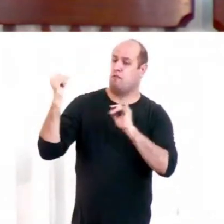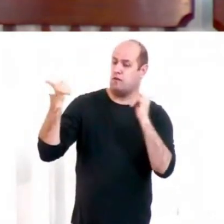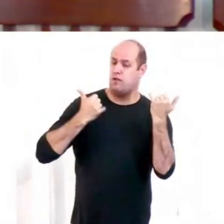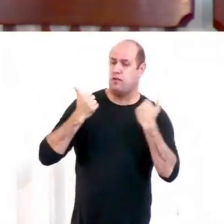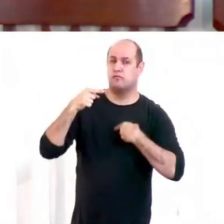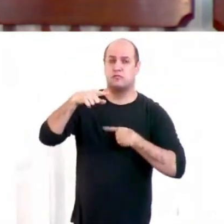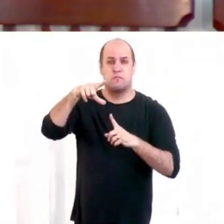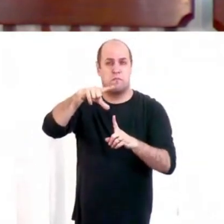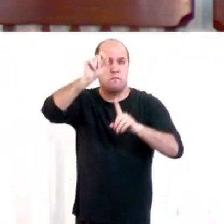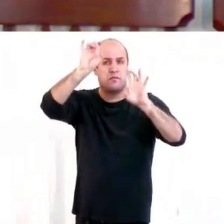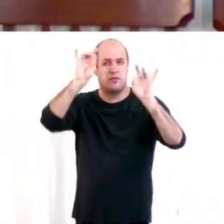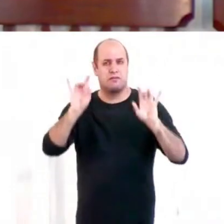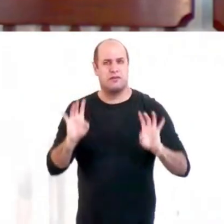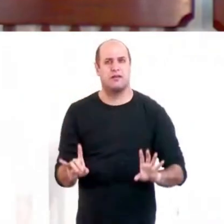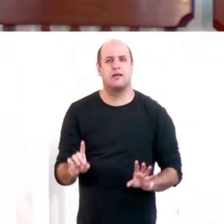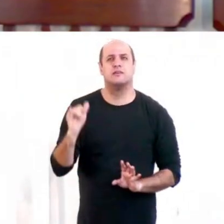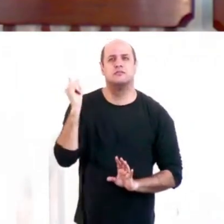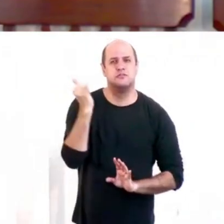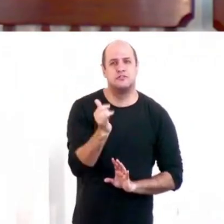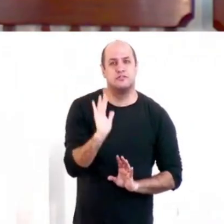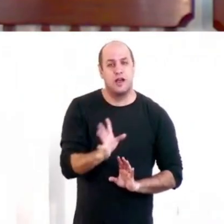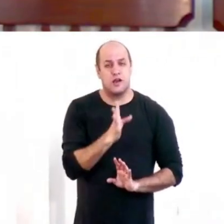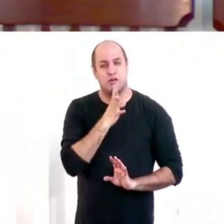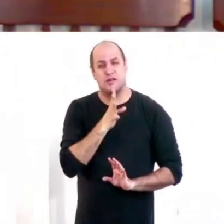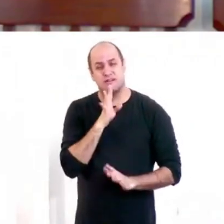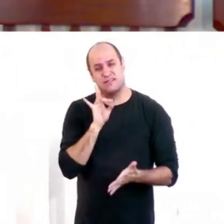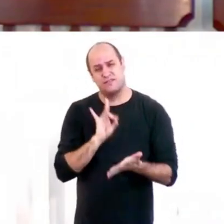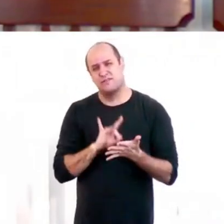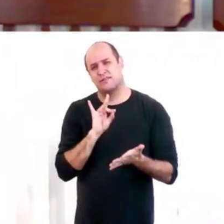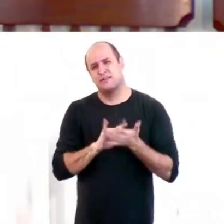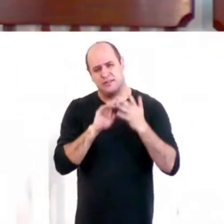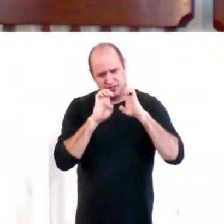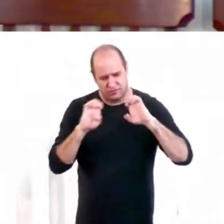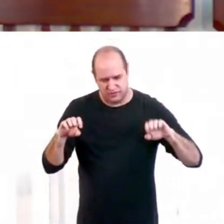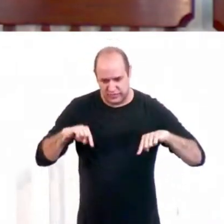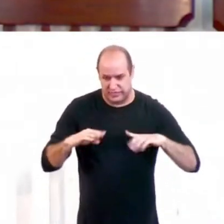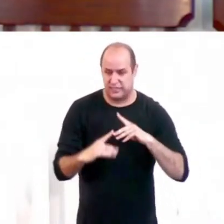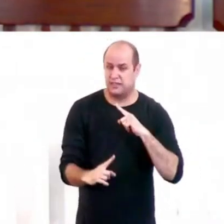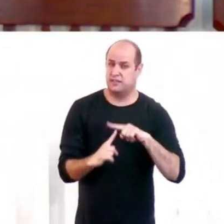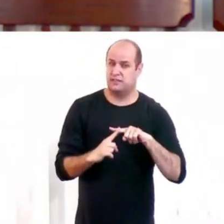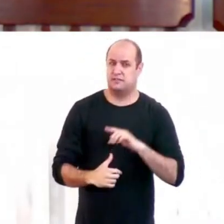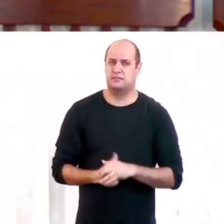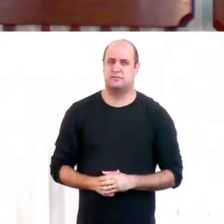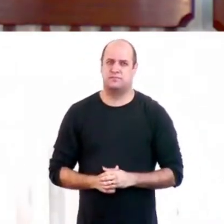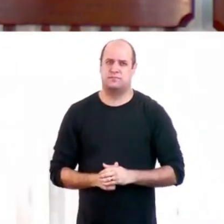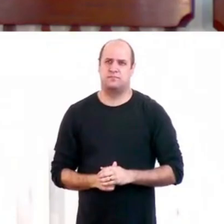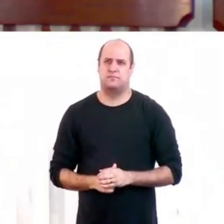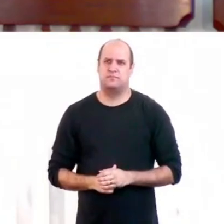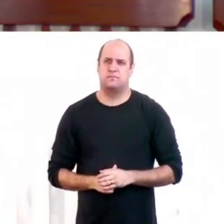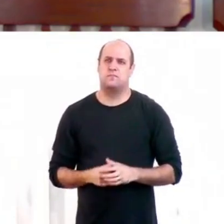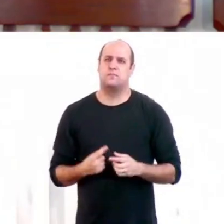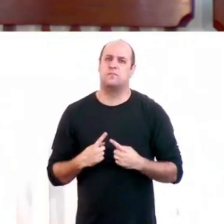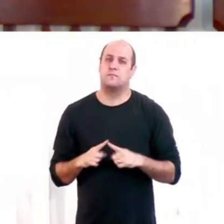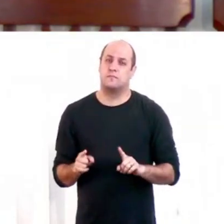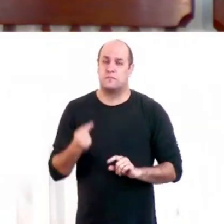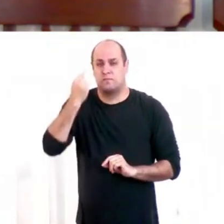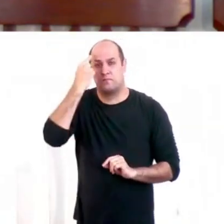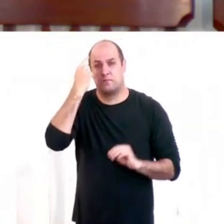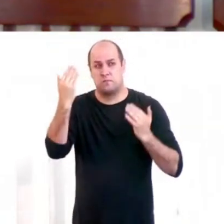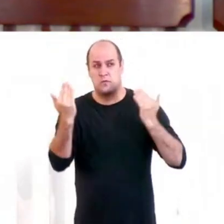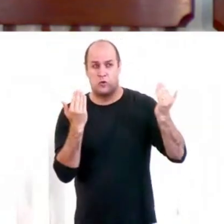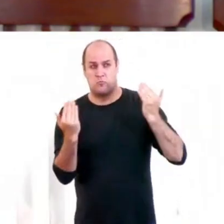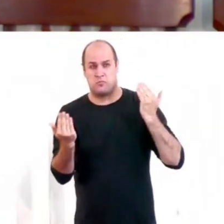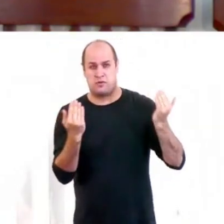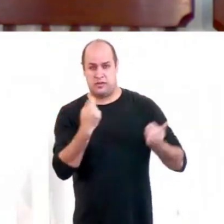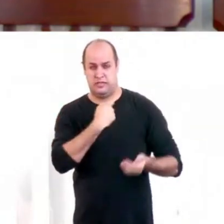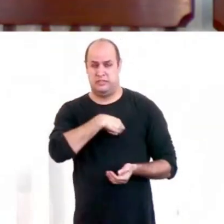de ouvir a palavra da verdade do Evangelho nesta igreja. Mas muitos lá não tiveram oportunidade.